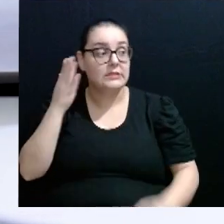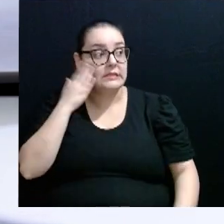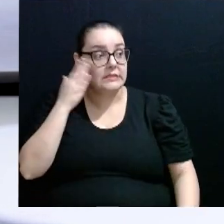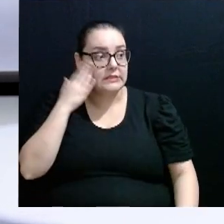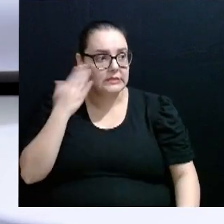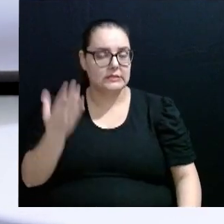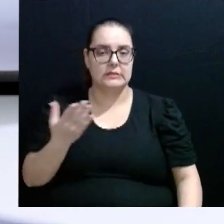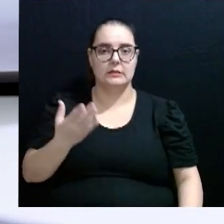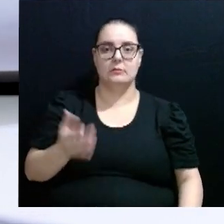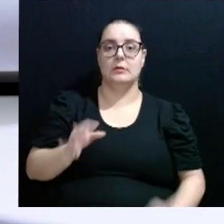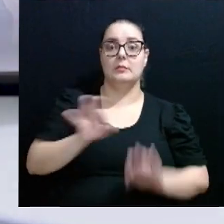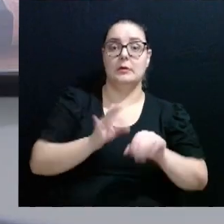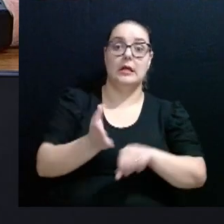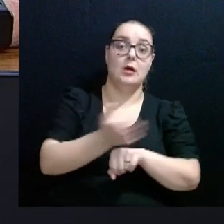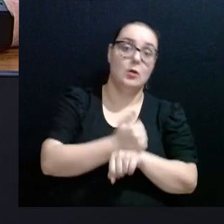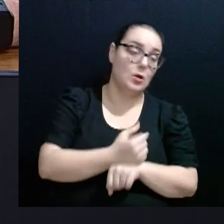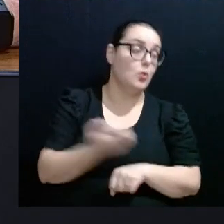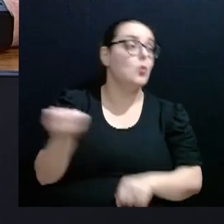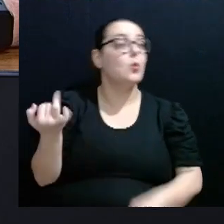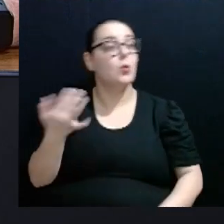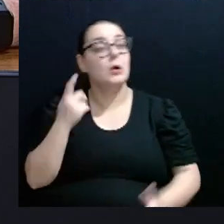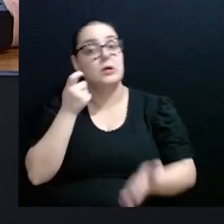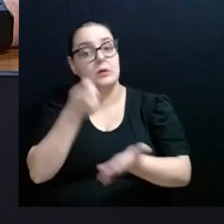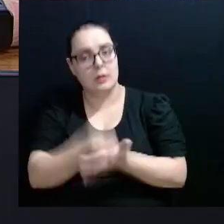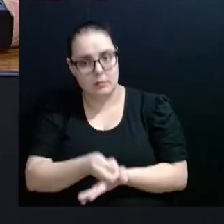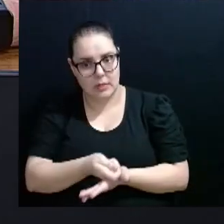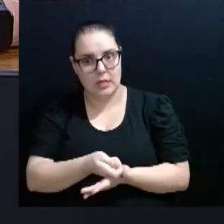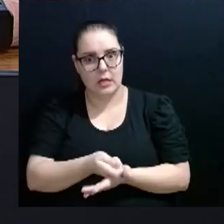antecipada o quanto você vai pagar, qual vai